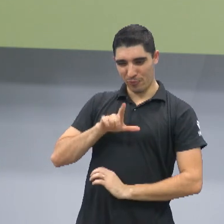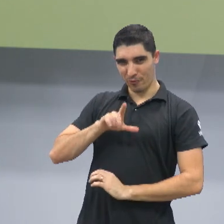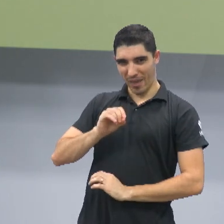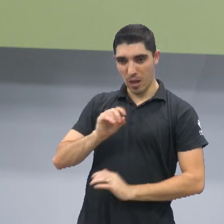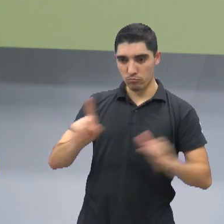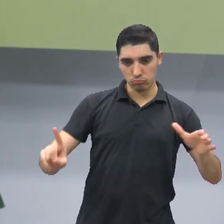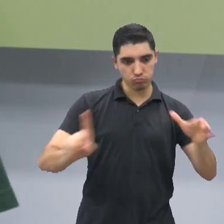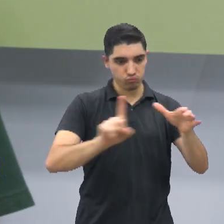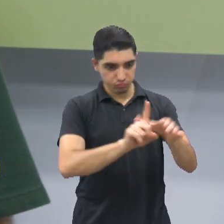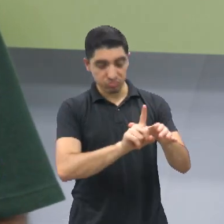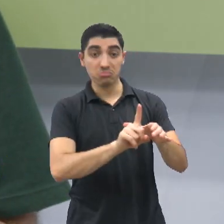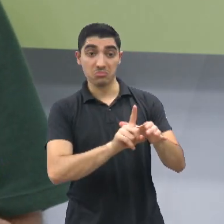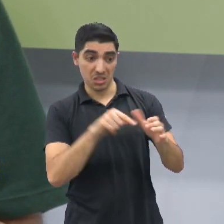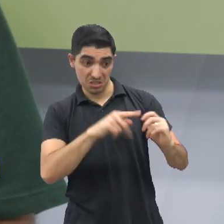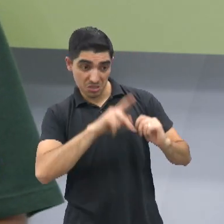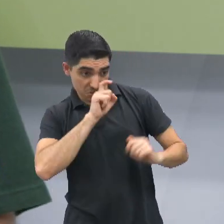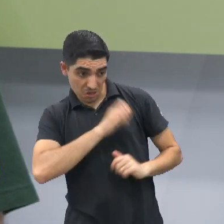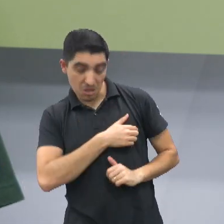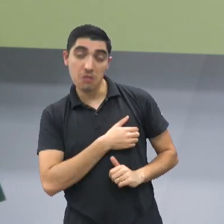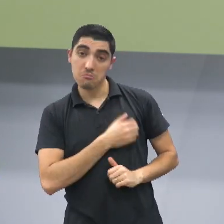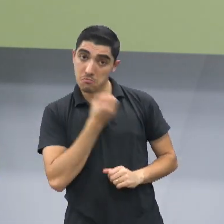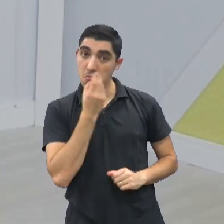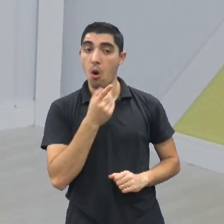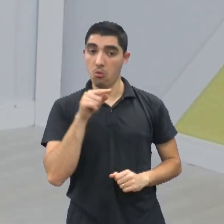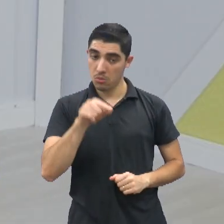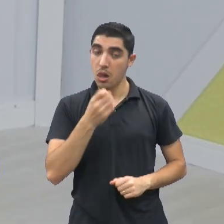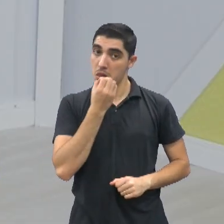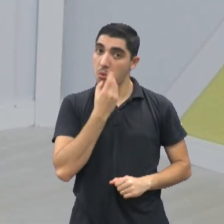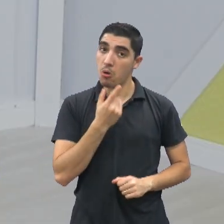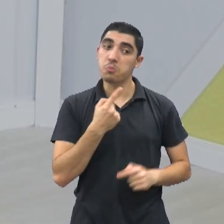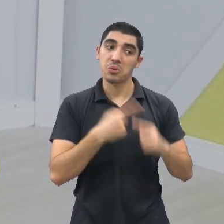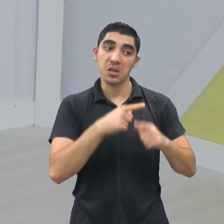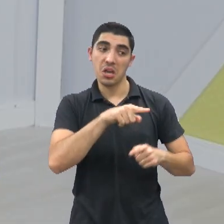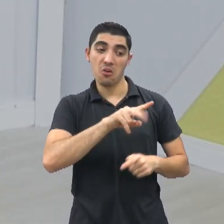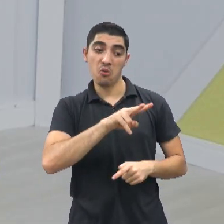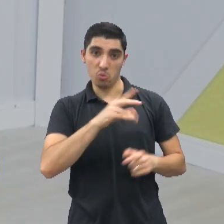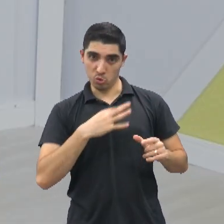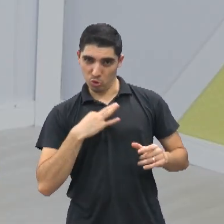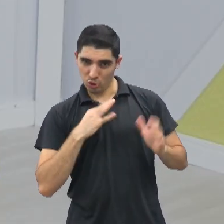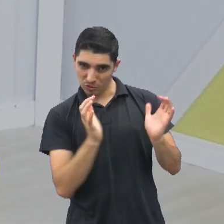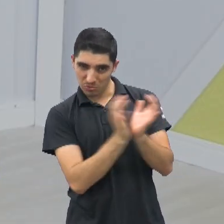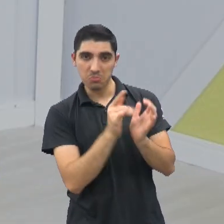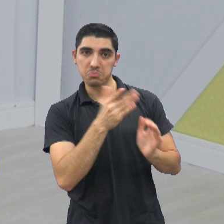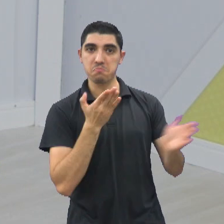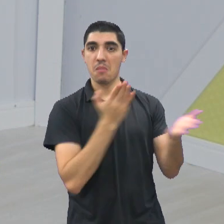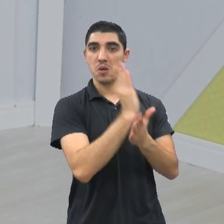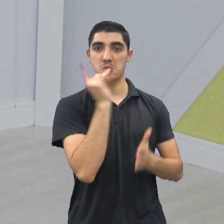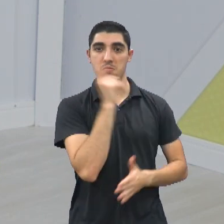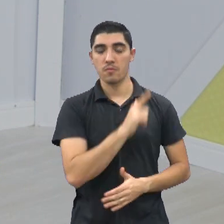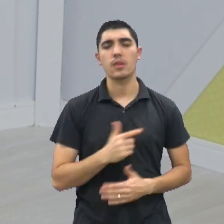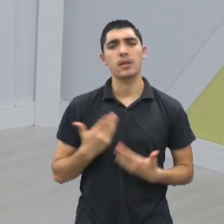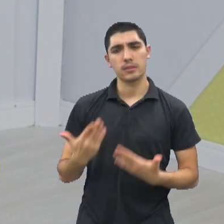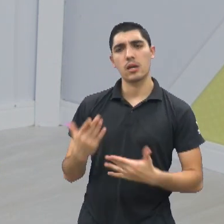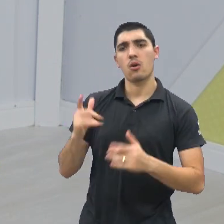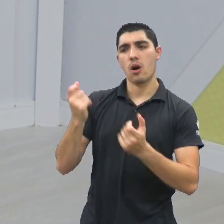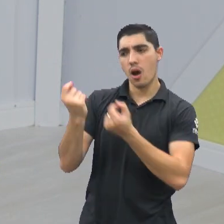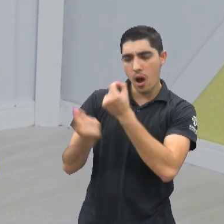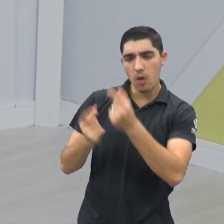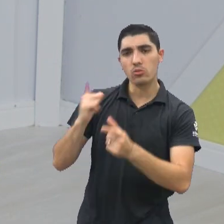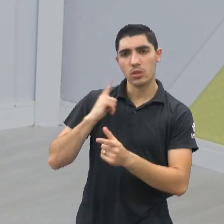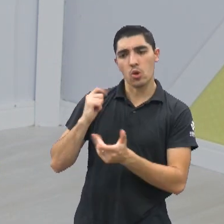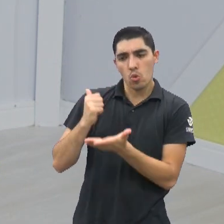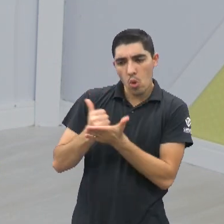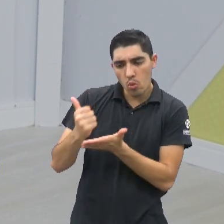a a ser observado pela torcida do São José Pois é e tem um dos jogadores remanescentes que tem contratos mais longos né exceto Mateus